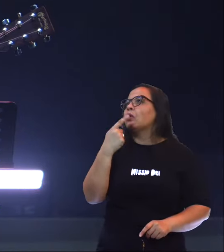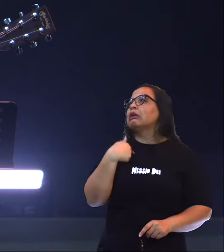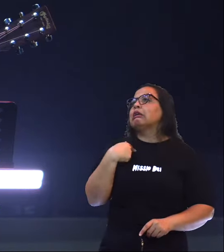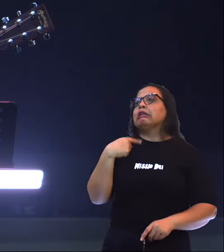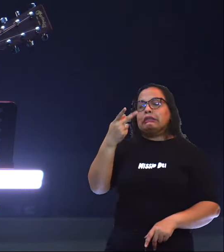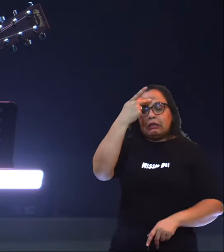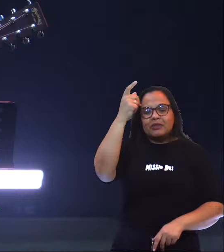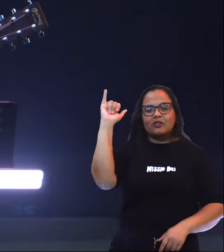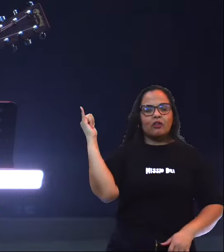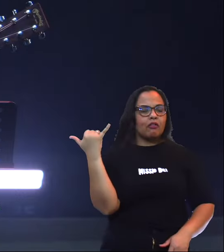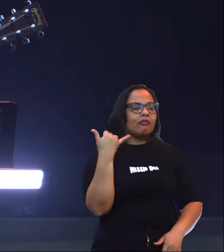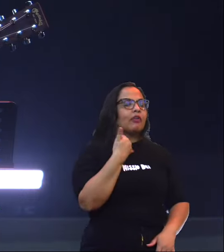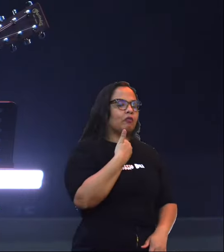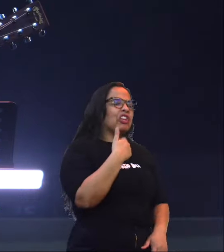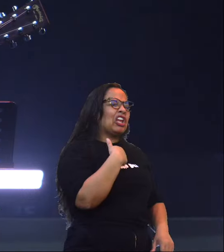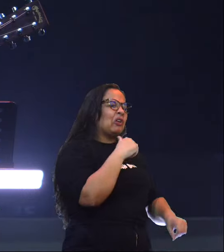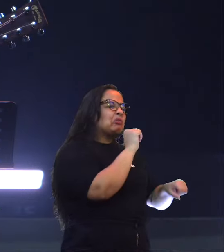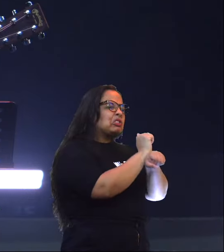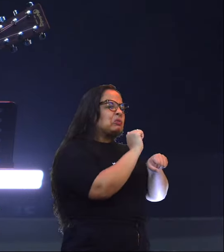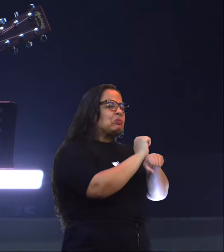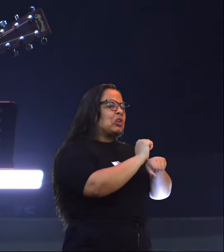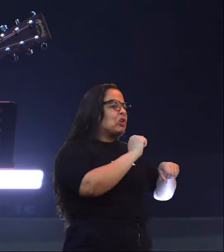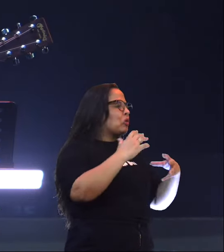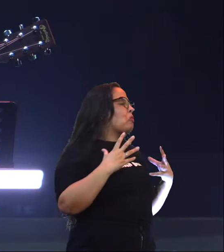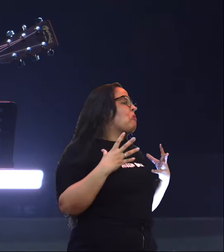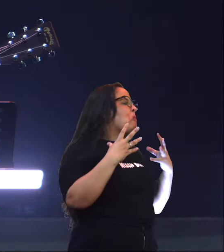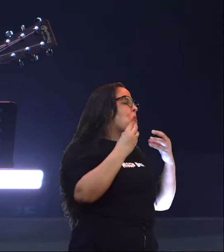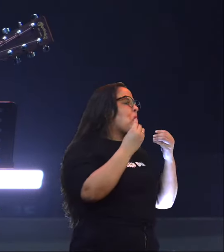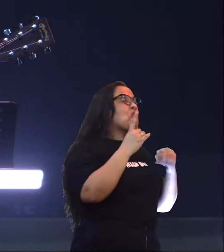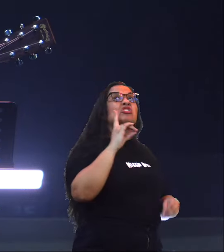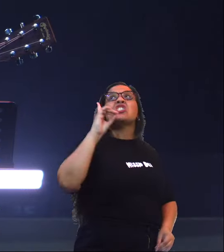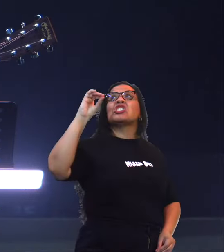Vamos elevar as nossas expectativas a respeito do nosso Senhor,